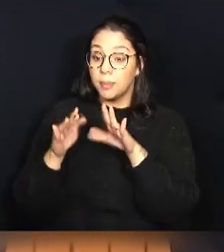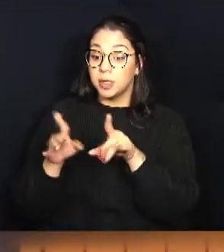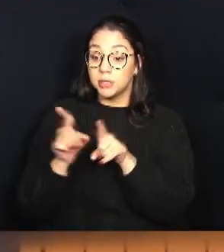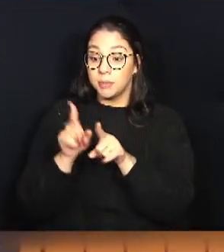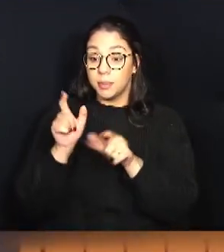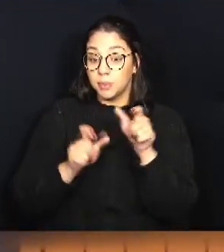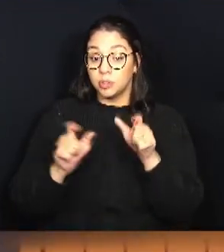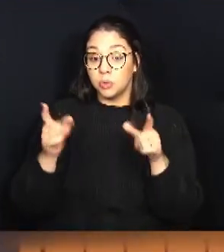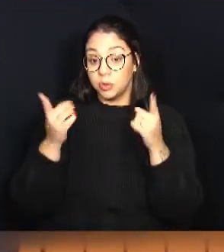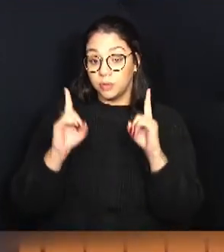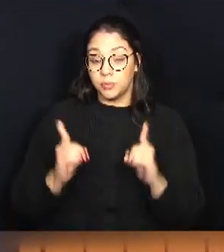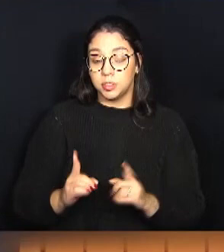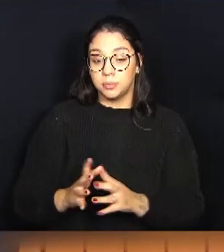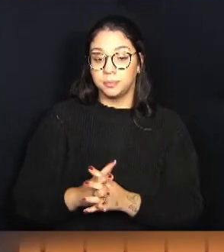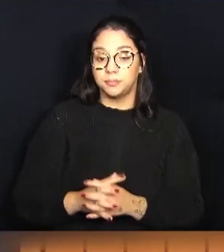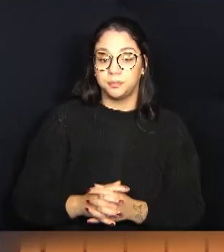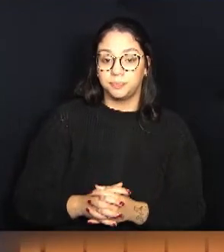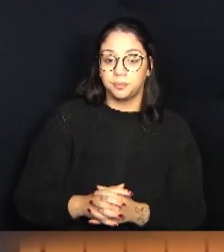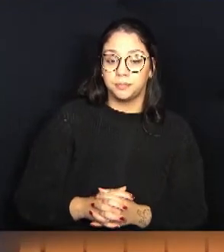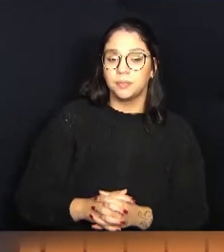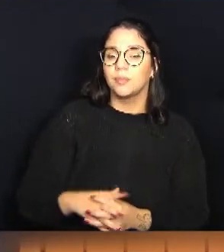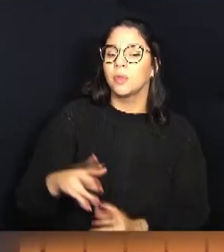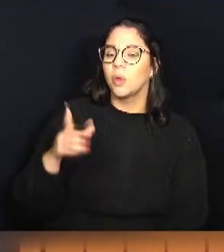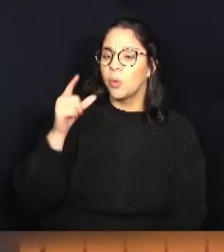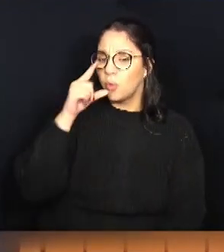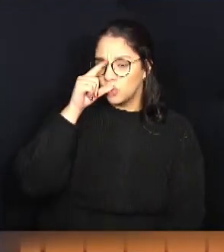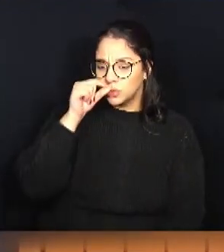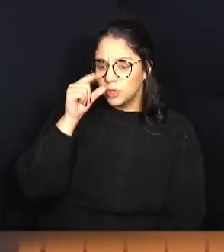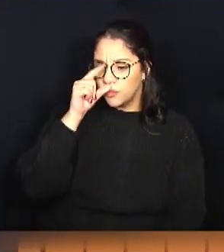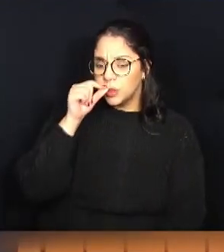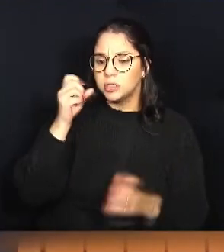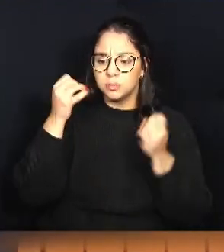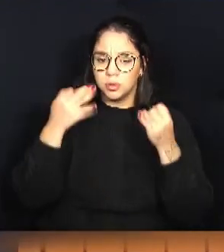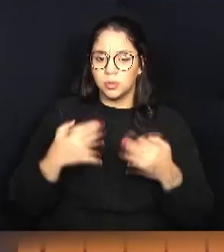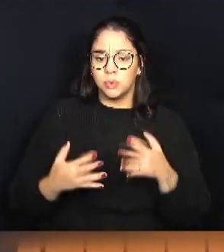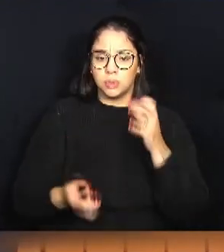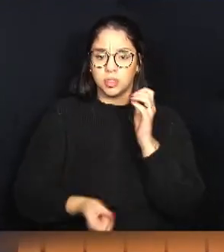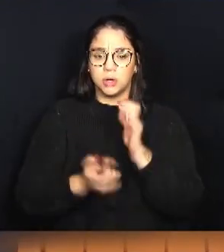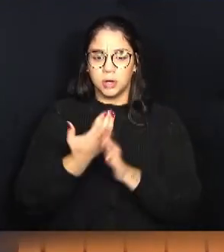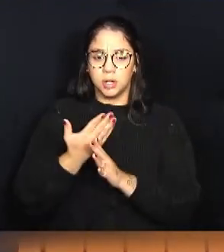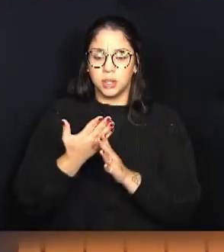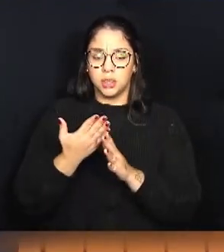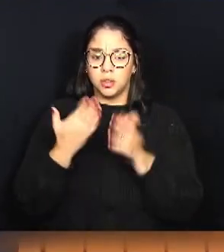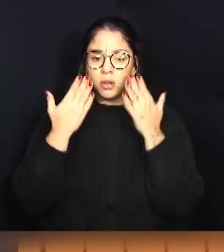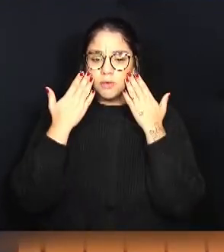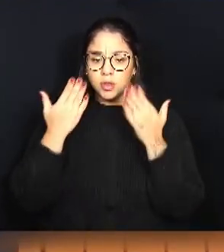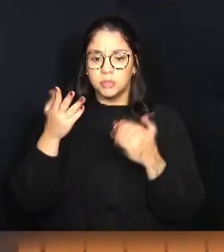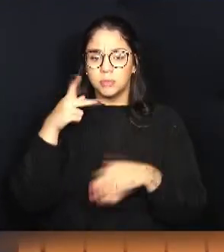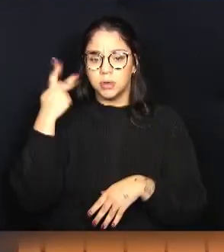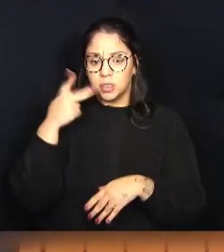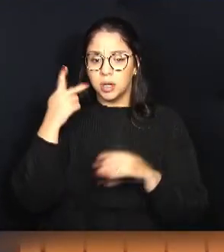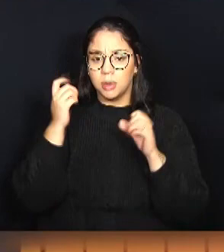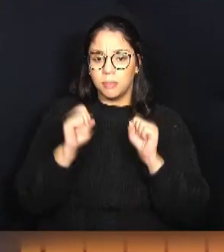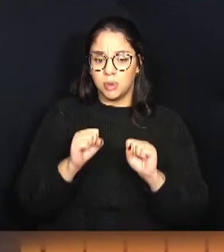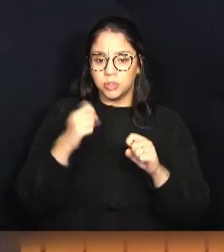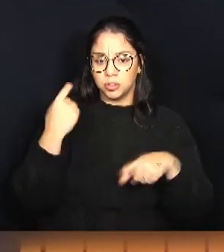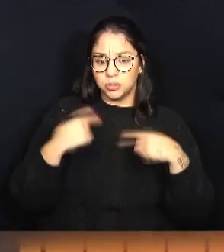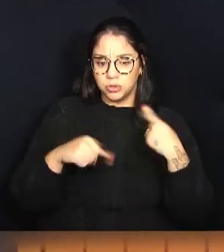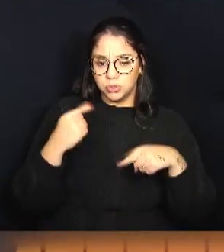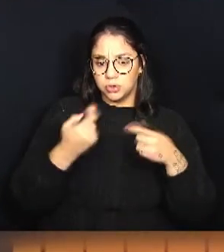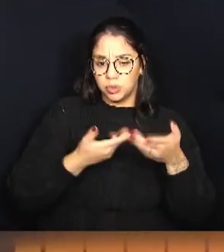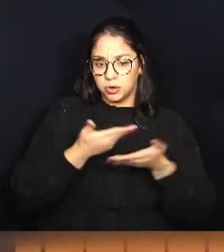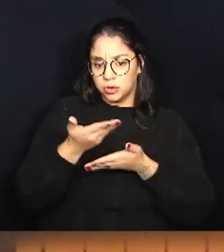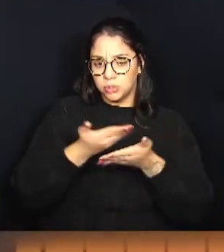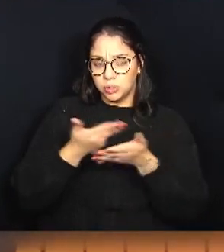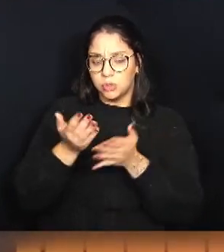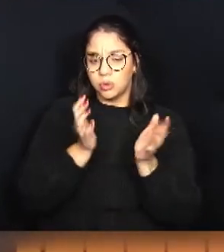deficiência. Salvetti aqui foi muito cirúrgico em montar essa frente parlamentar. para que nós possamos debater em nossas